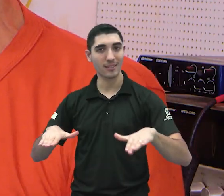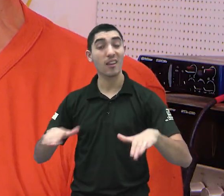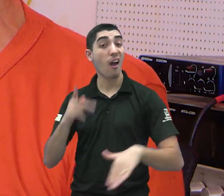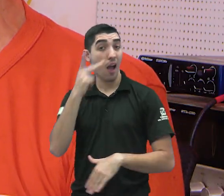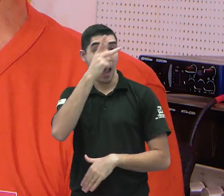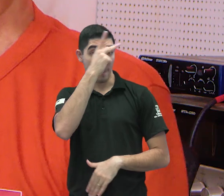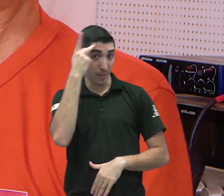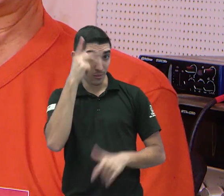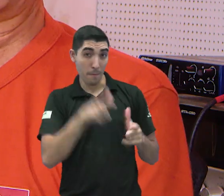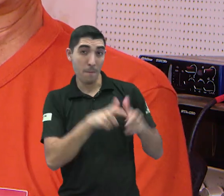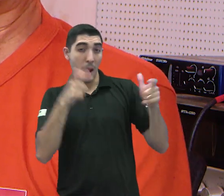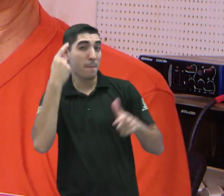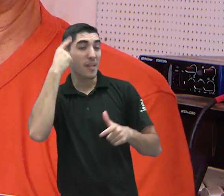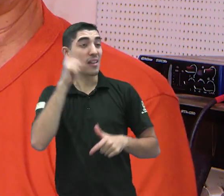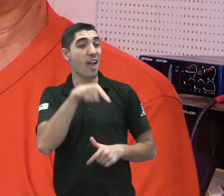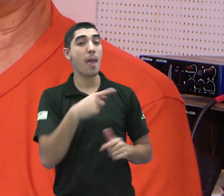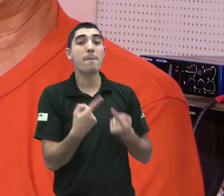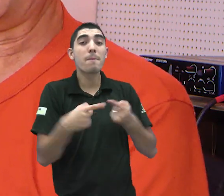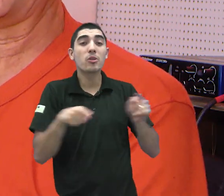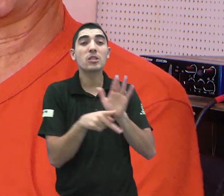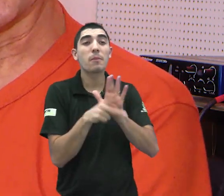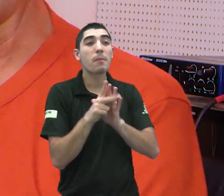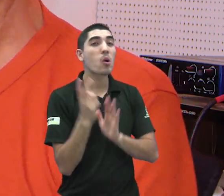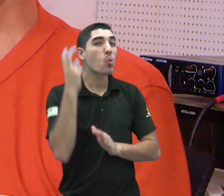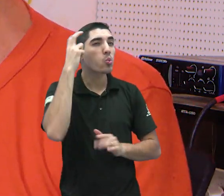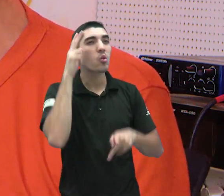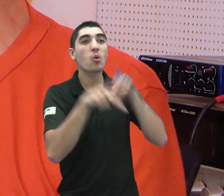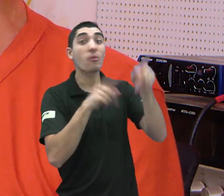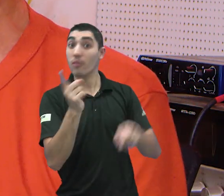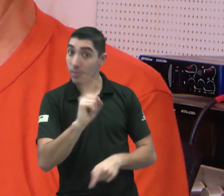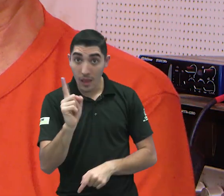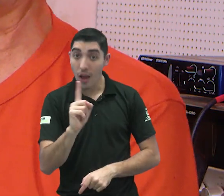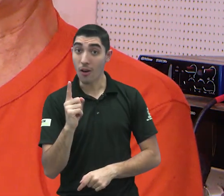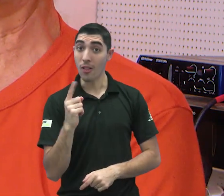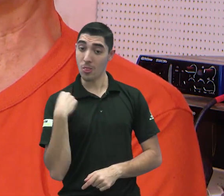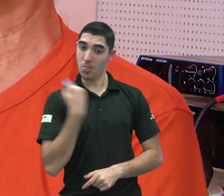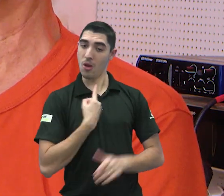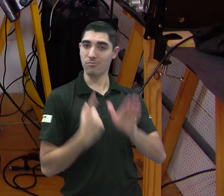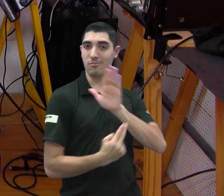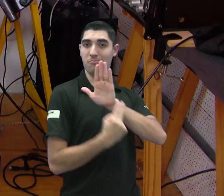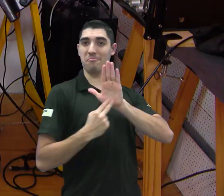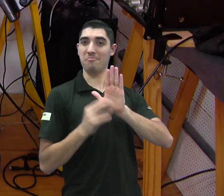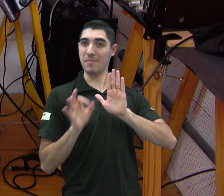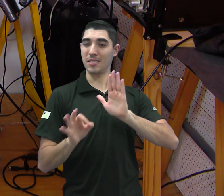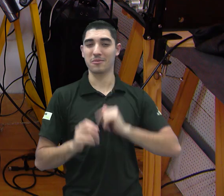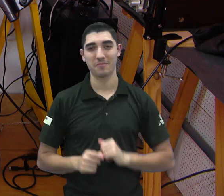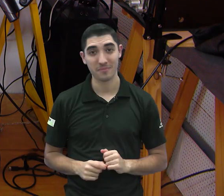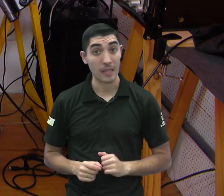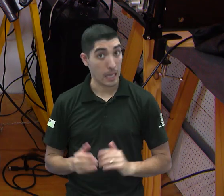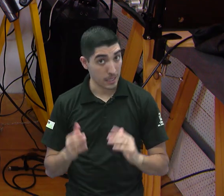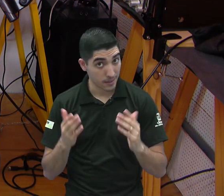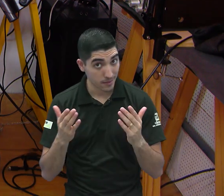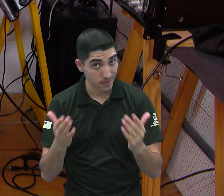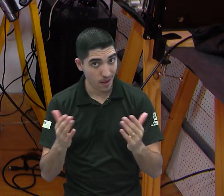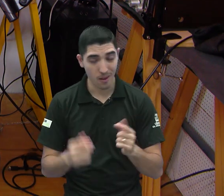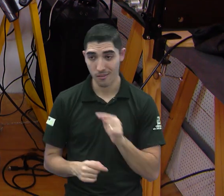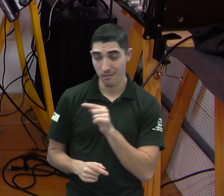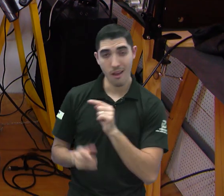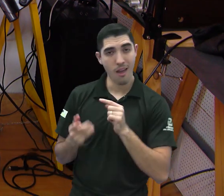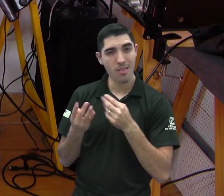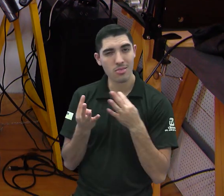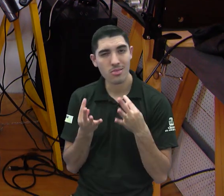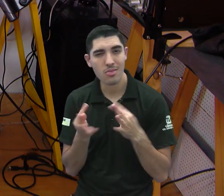pessoas pensam que é uma música de cultura popular, e não é, né? Tem autor, a gente é autor, né? Com isso, a força